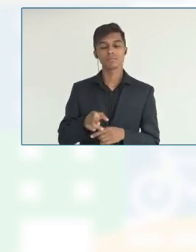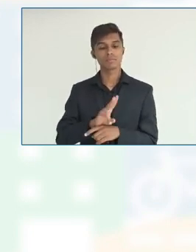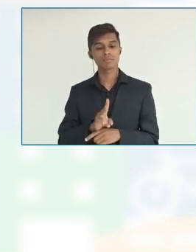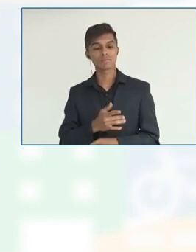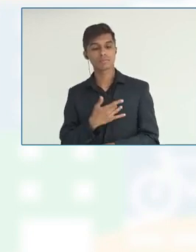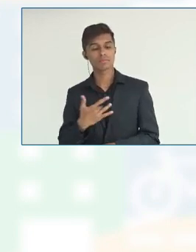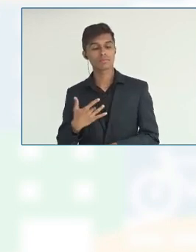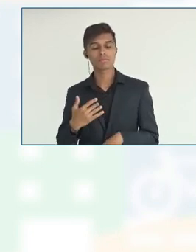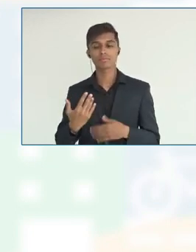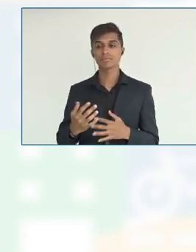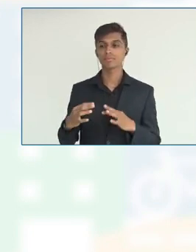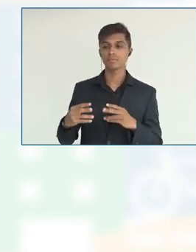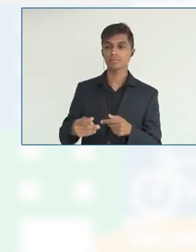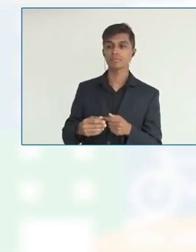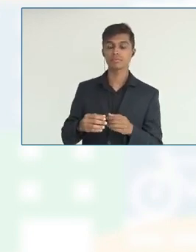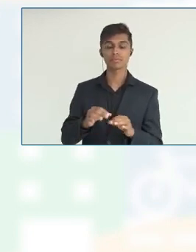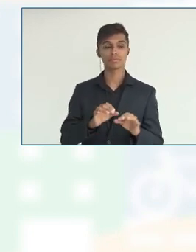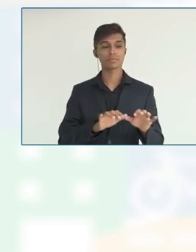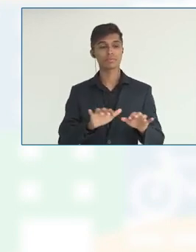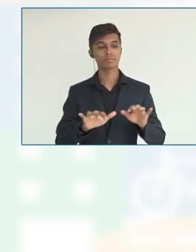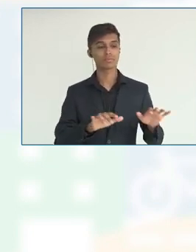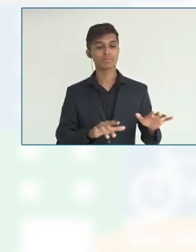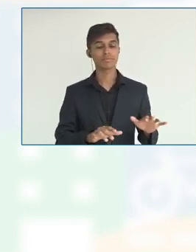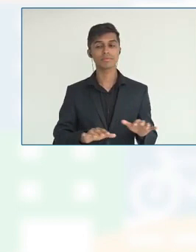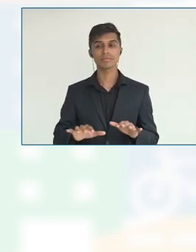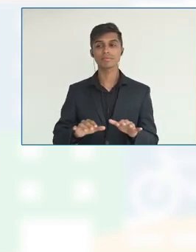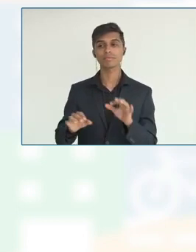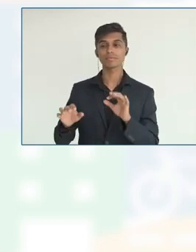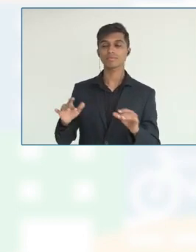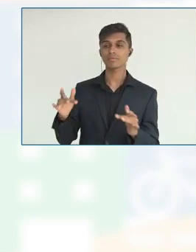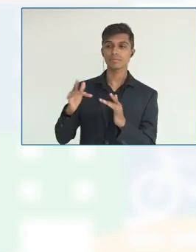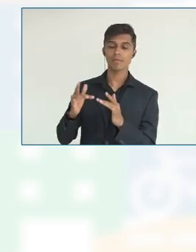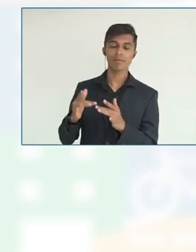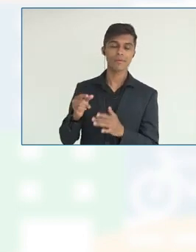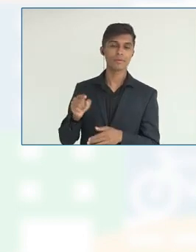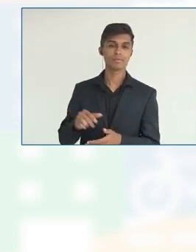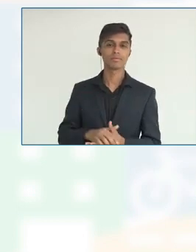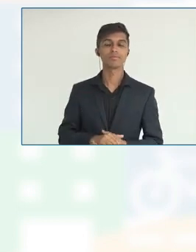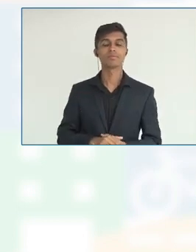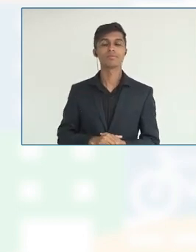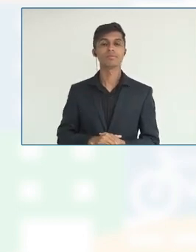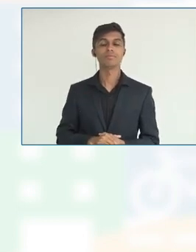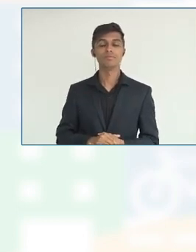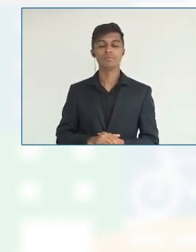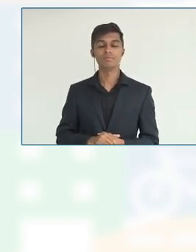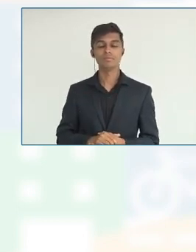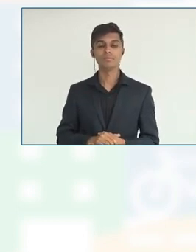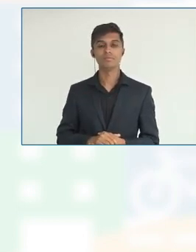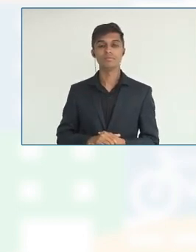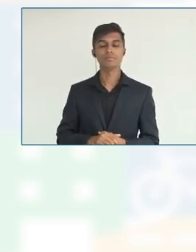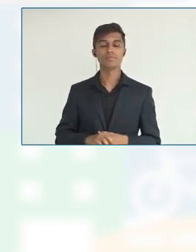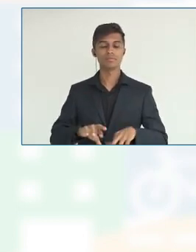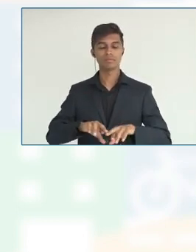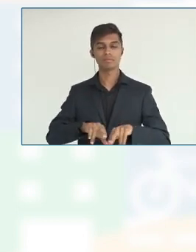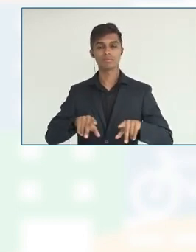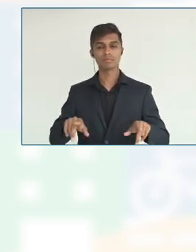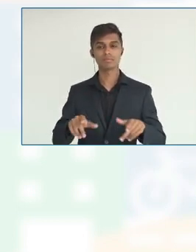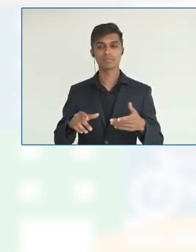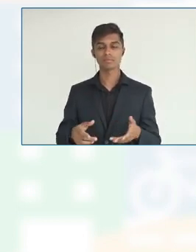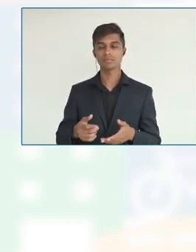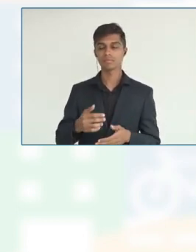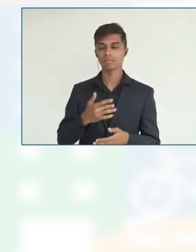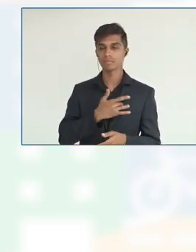estão distribuídas todas as áreas relacionadas à vigilância em saúde, então, saúde, divisão de vigilância de saúde